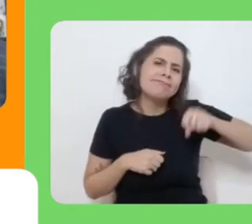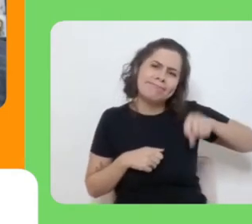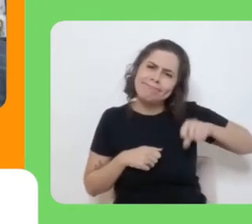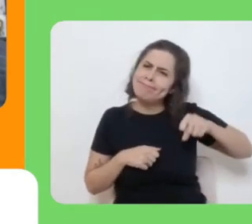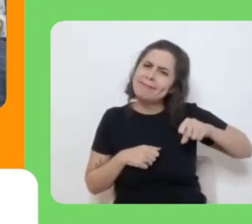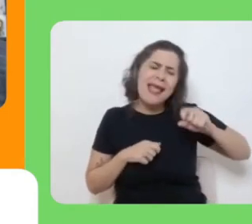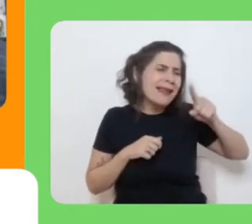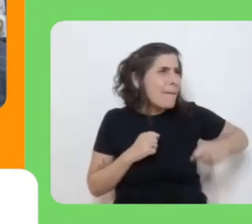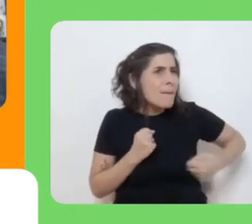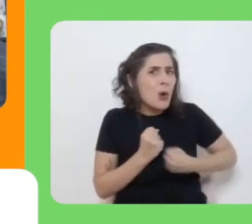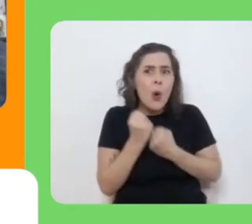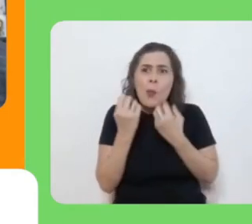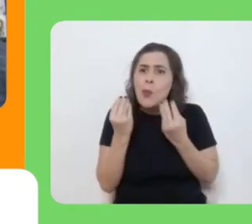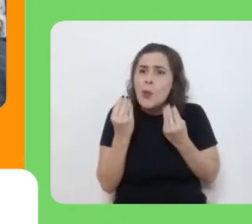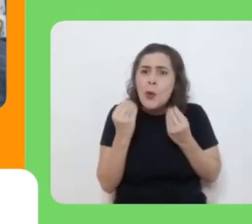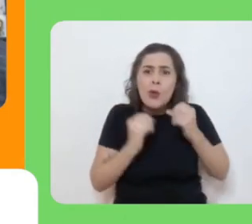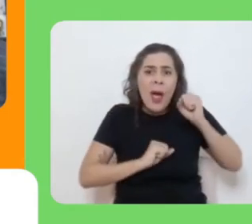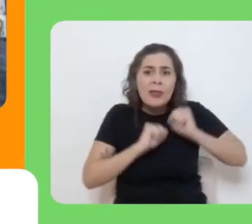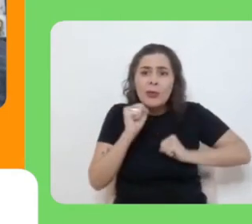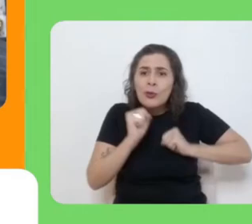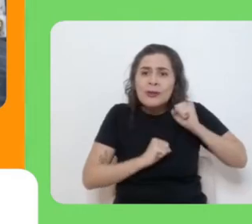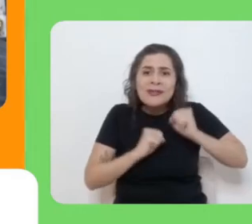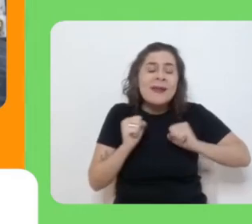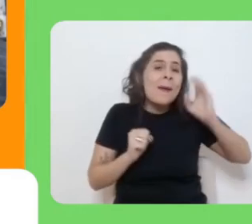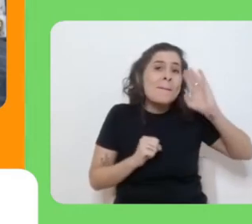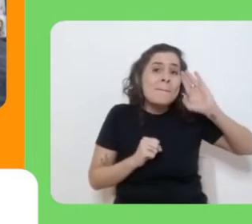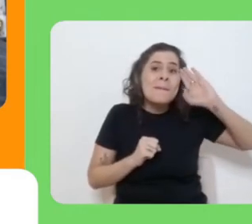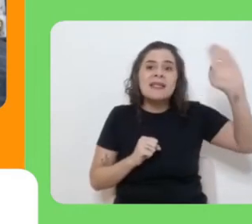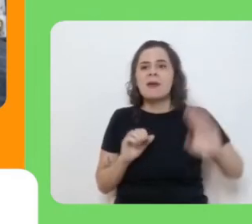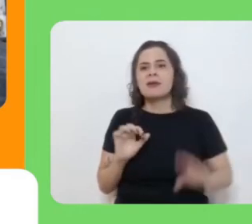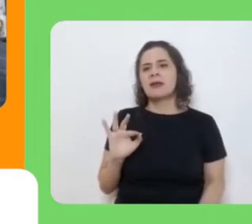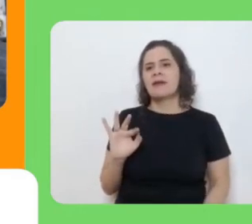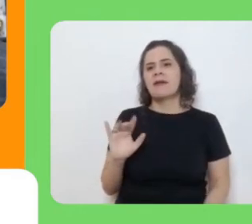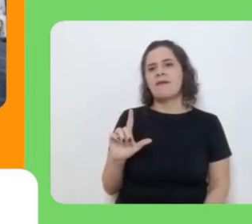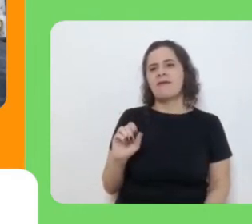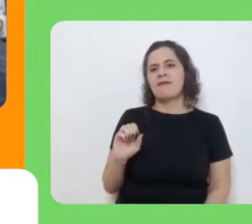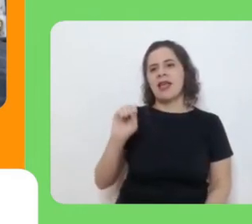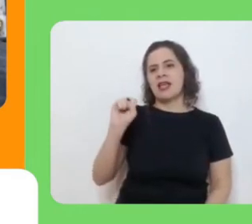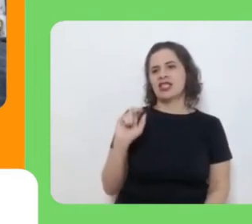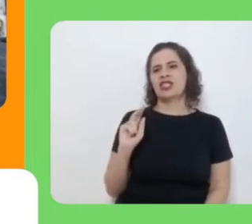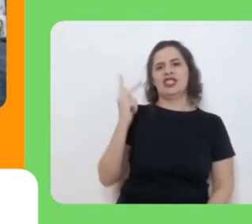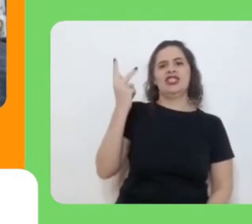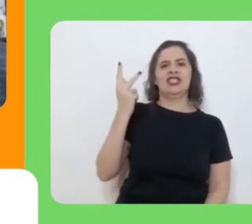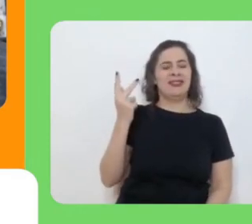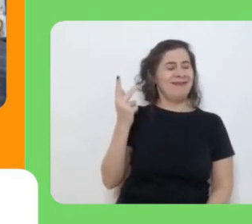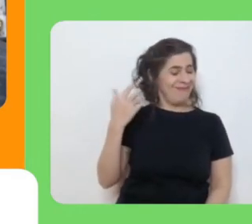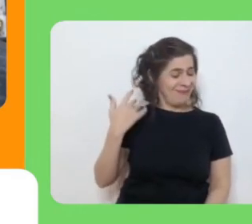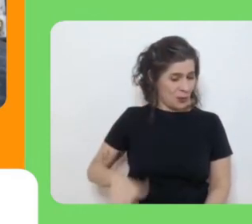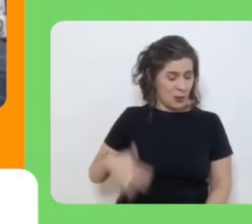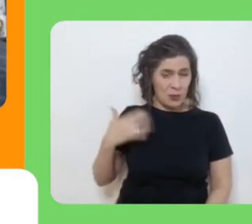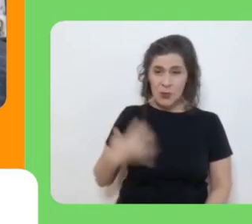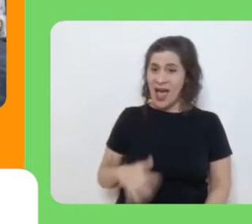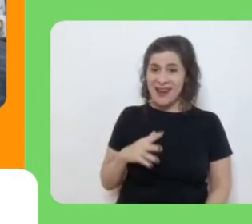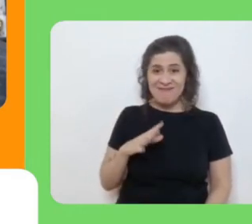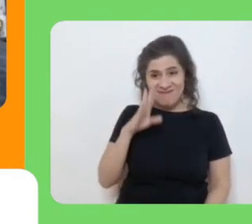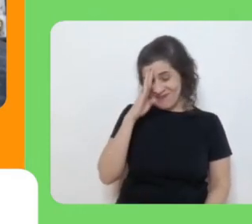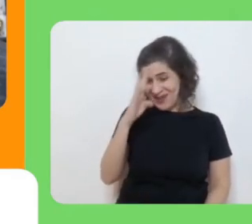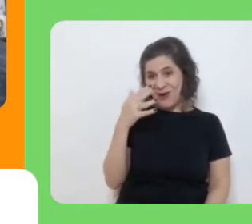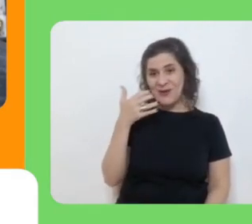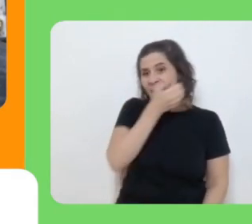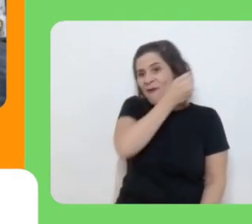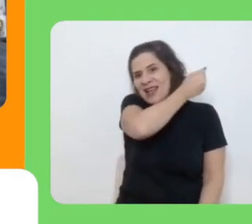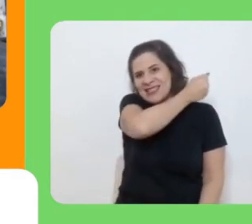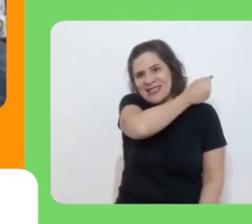a indústria, né? Principalmente o Flash. Sim. O Flash eu acho que era a grande salvação da